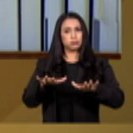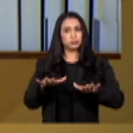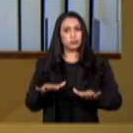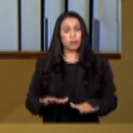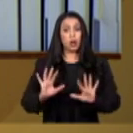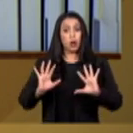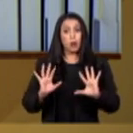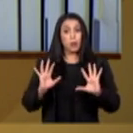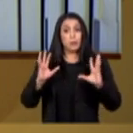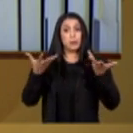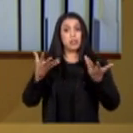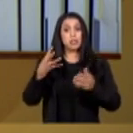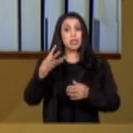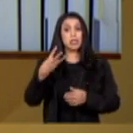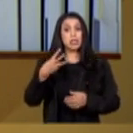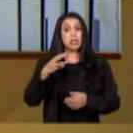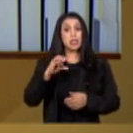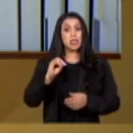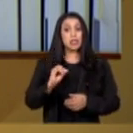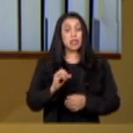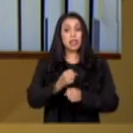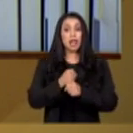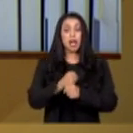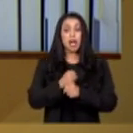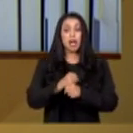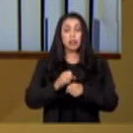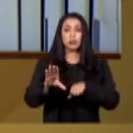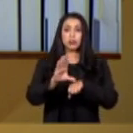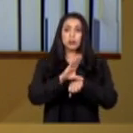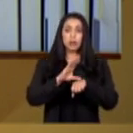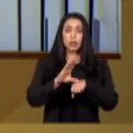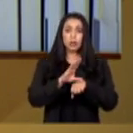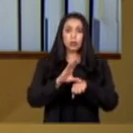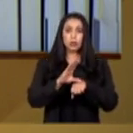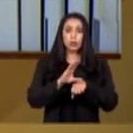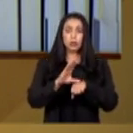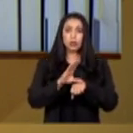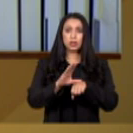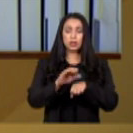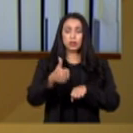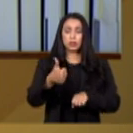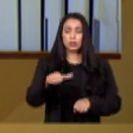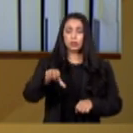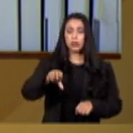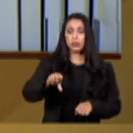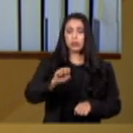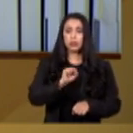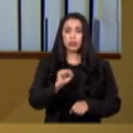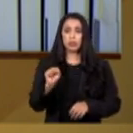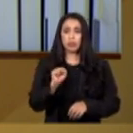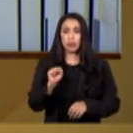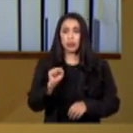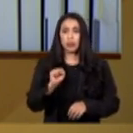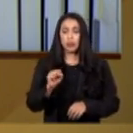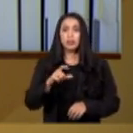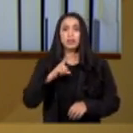e em comemoração aos 30 anos da constituição de 1988